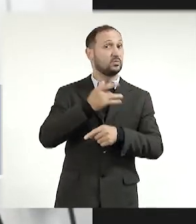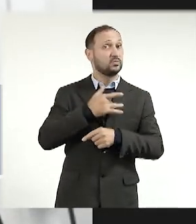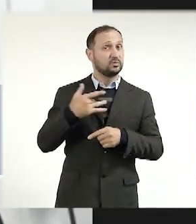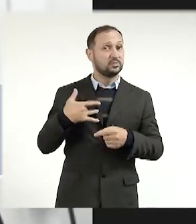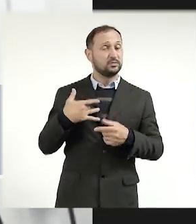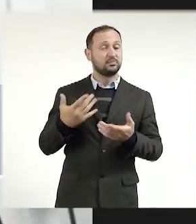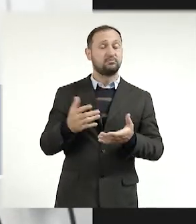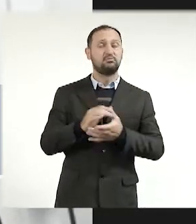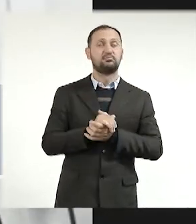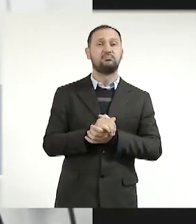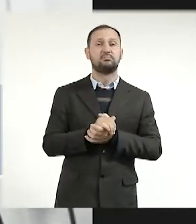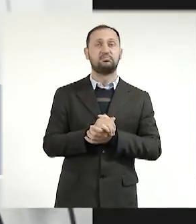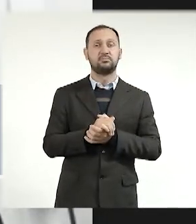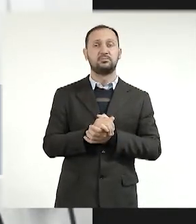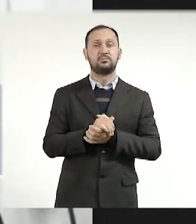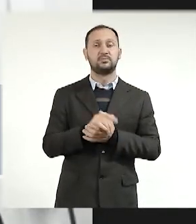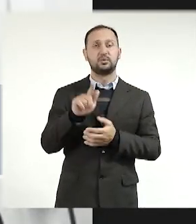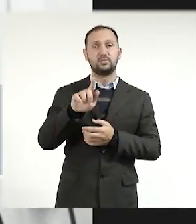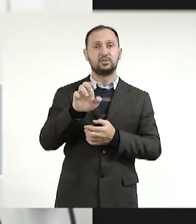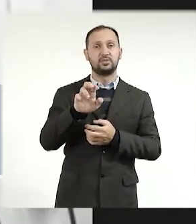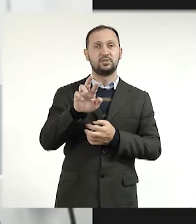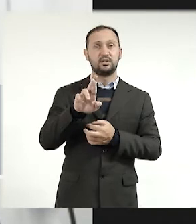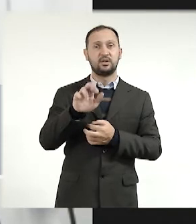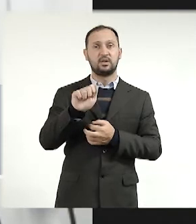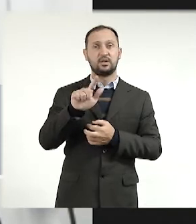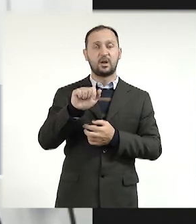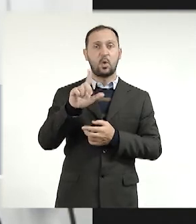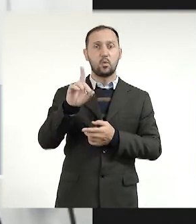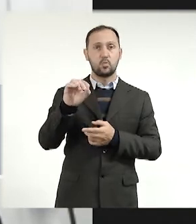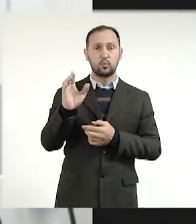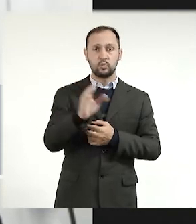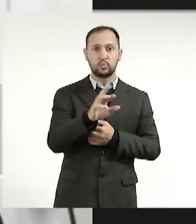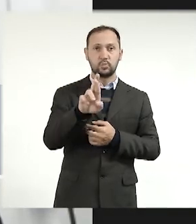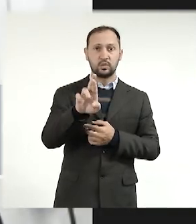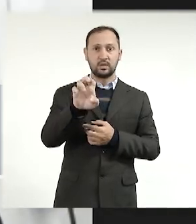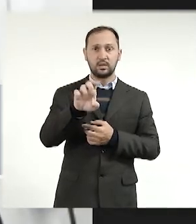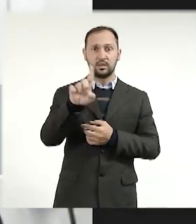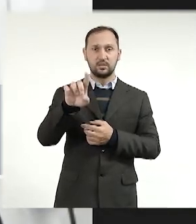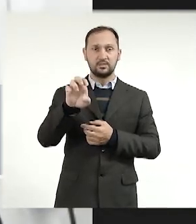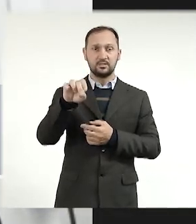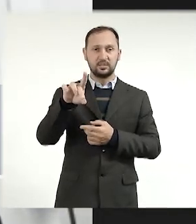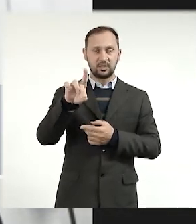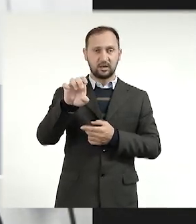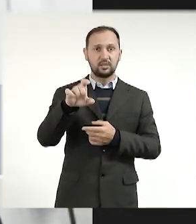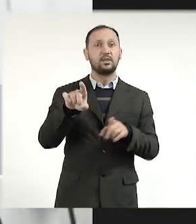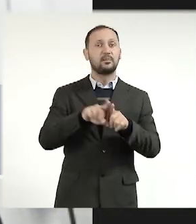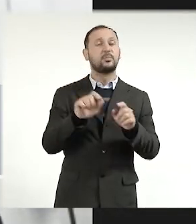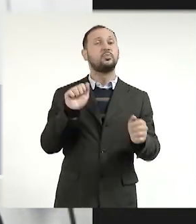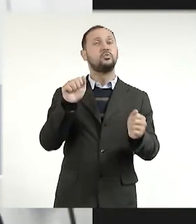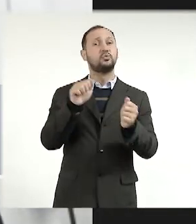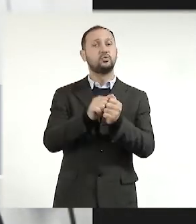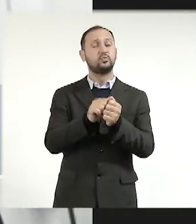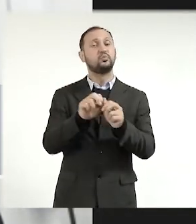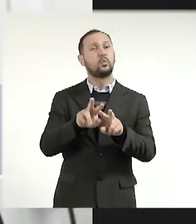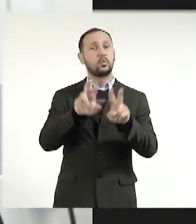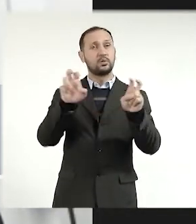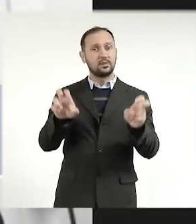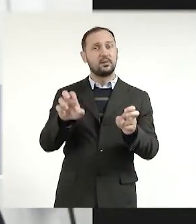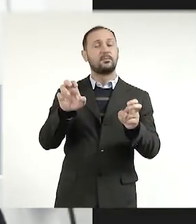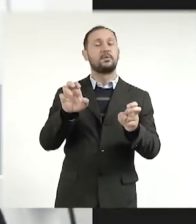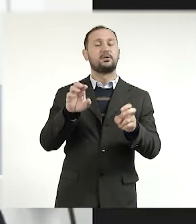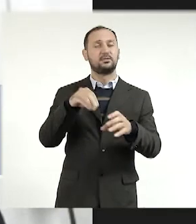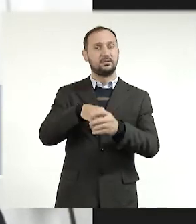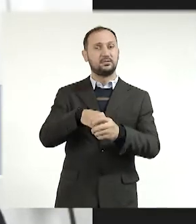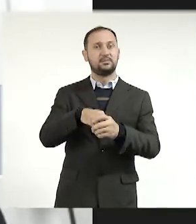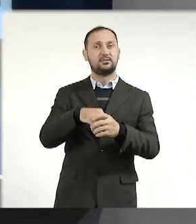de saúde, Geraldo Rezende, e também fazendo gestões, lógico, junto ao Departamento de Saúde